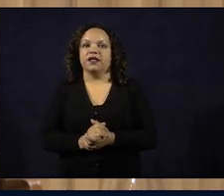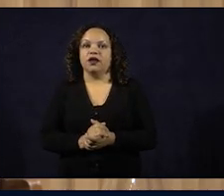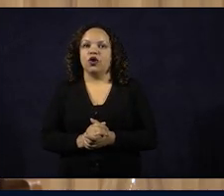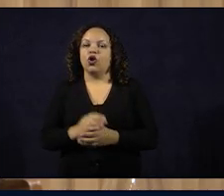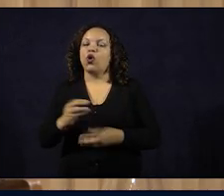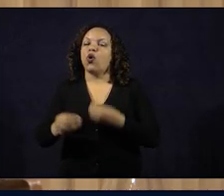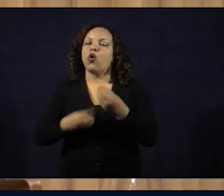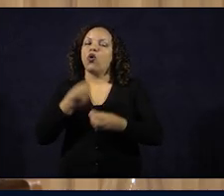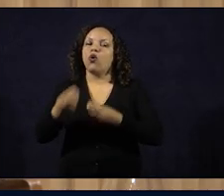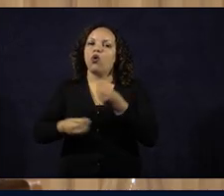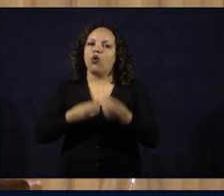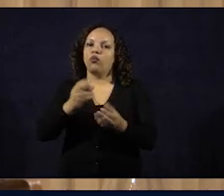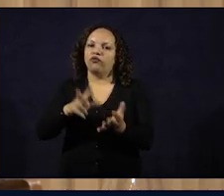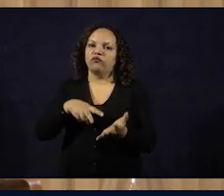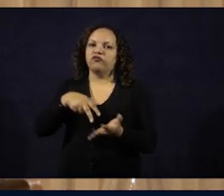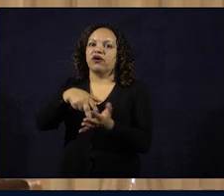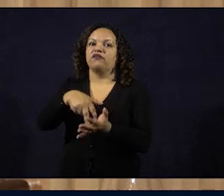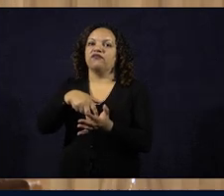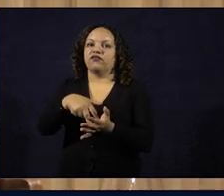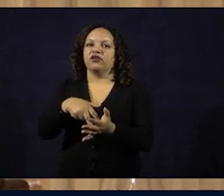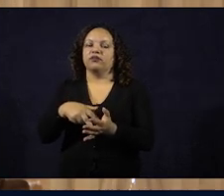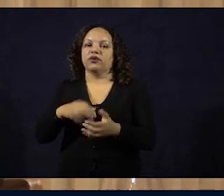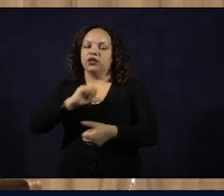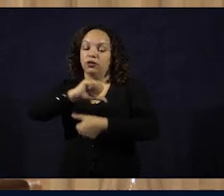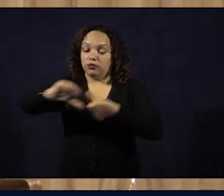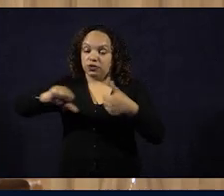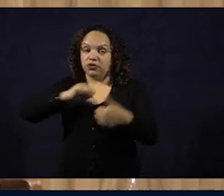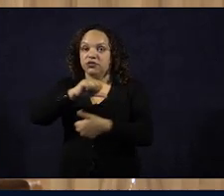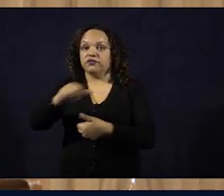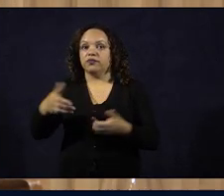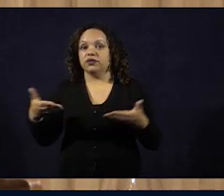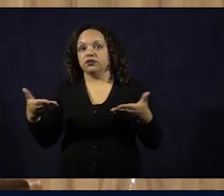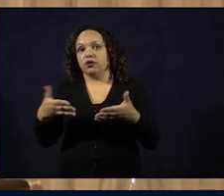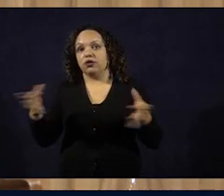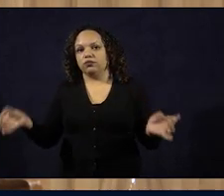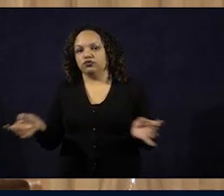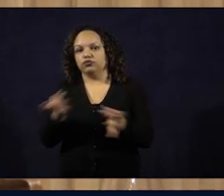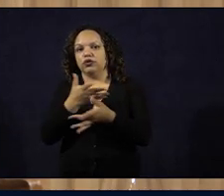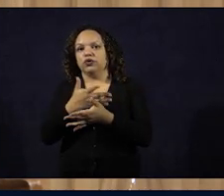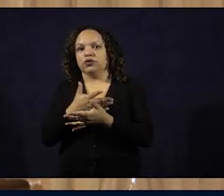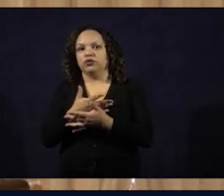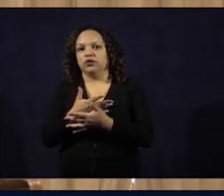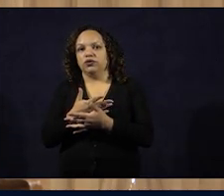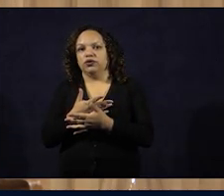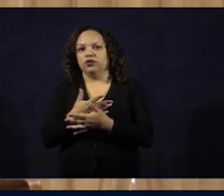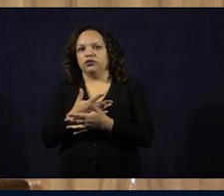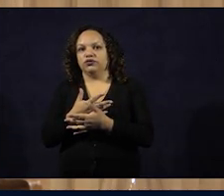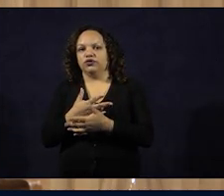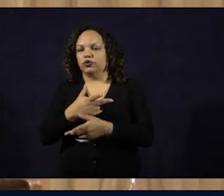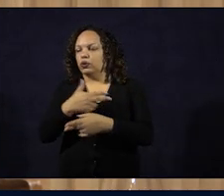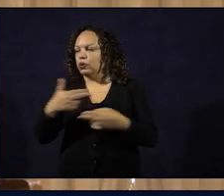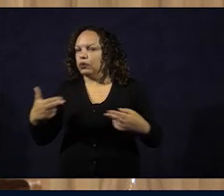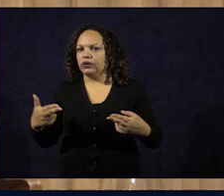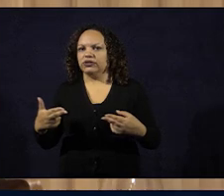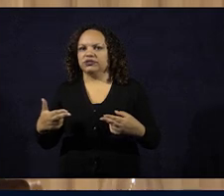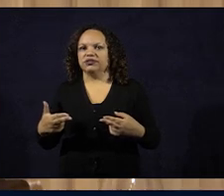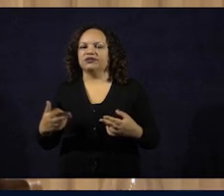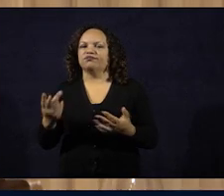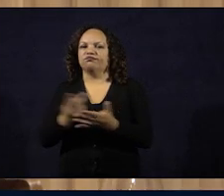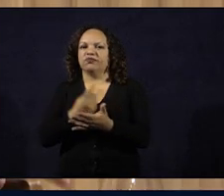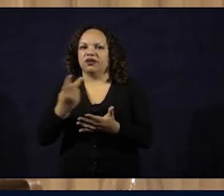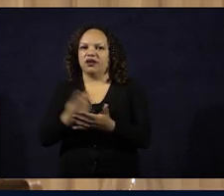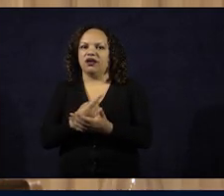se posicionar daqui para frente nesse novo rearranjo e mudança completa de uma série de cadeias de